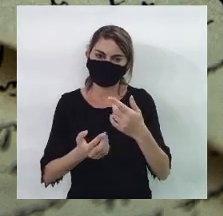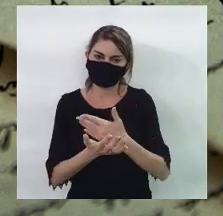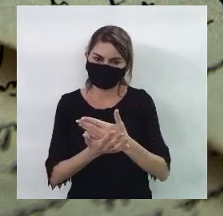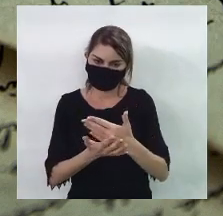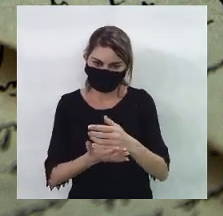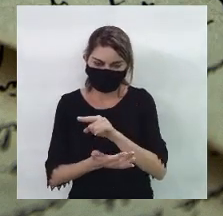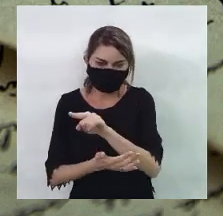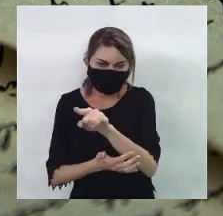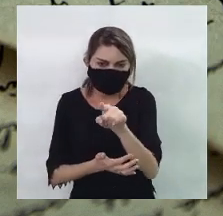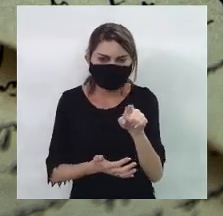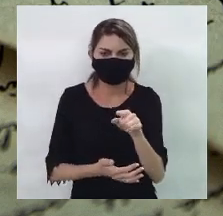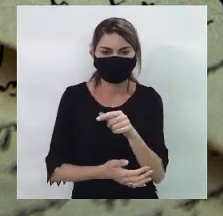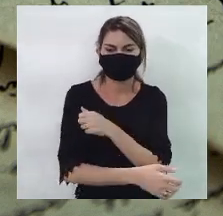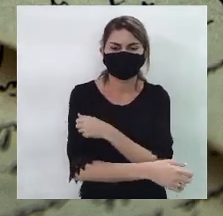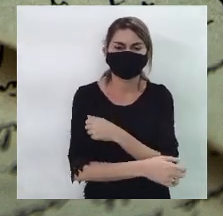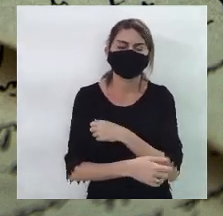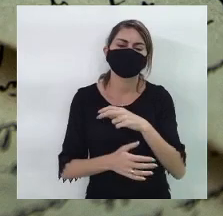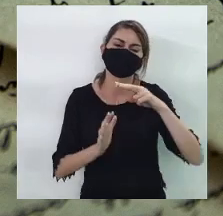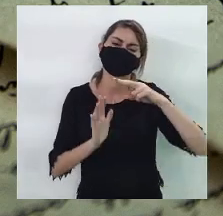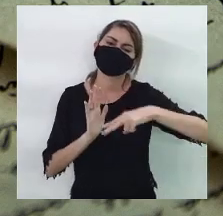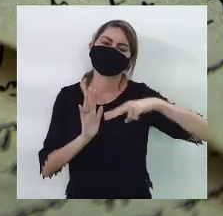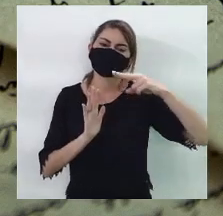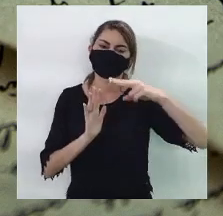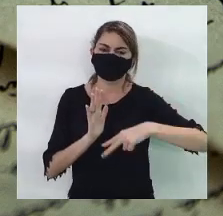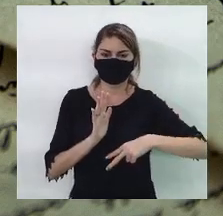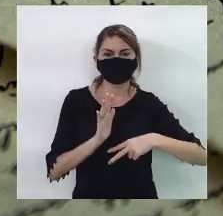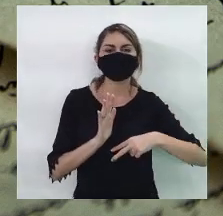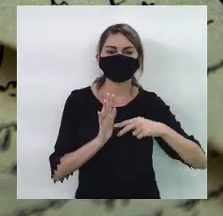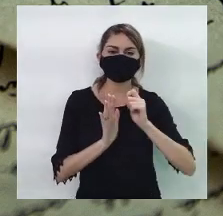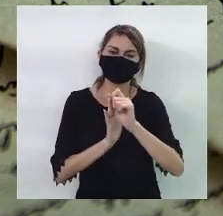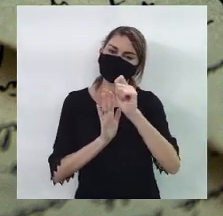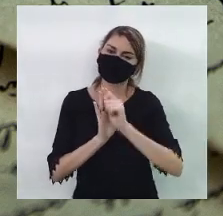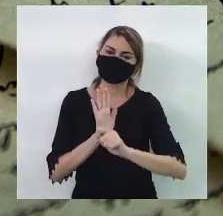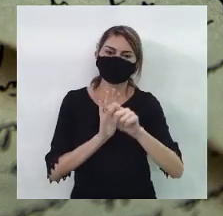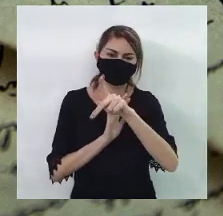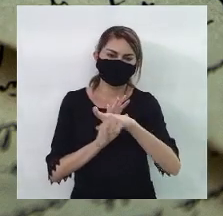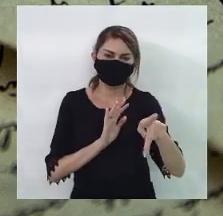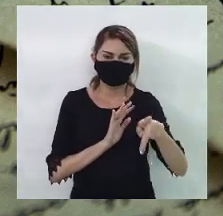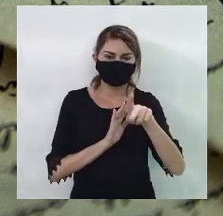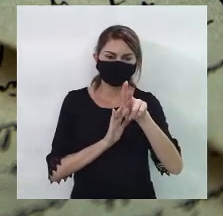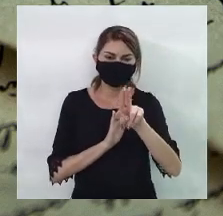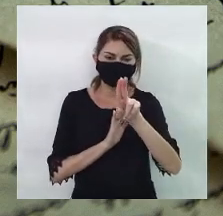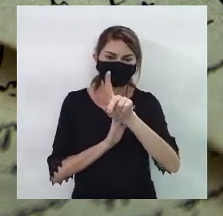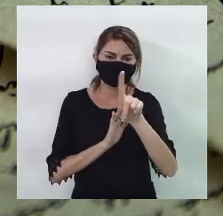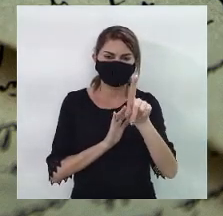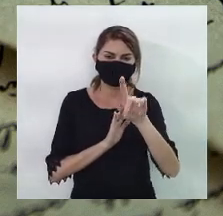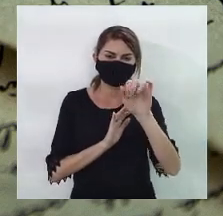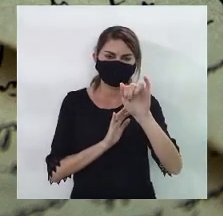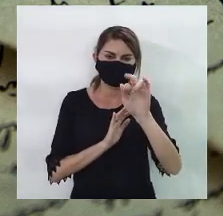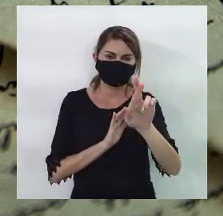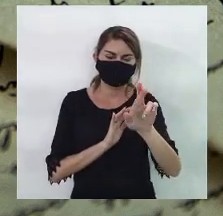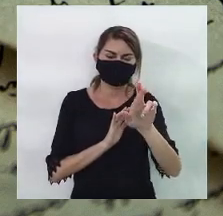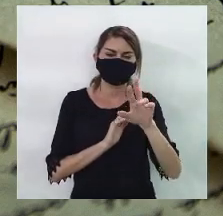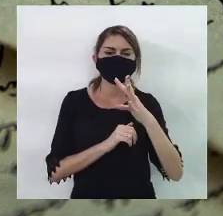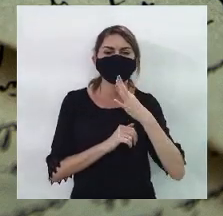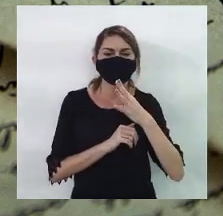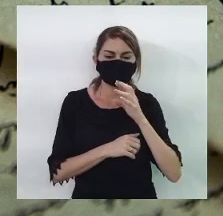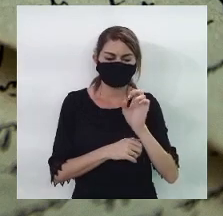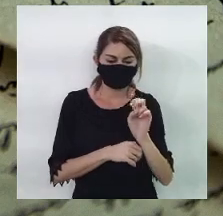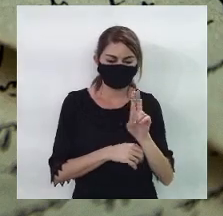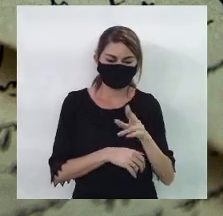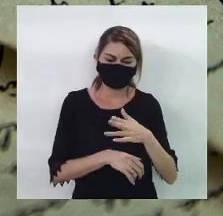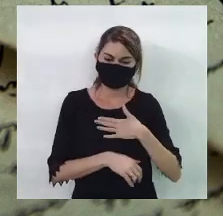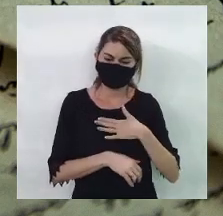começo para que o nosso estudante leia uma das obras da professora Luzilar, para conhecer esse eu.